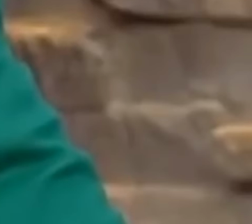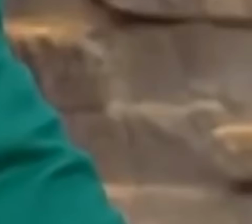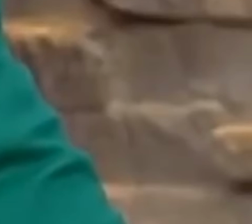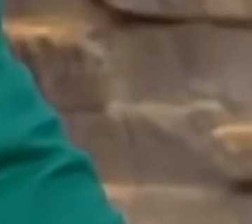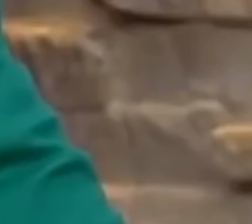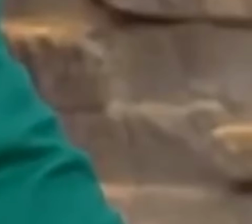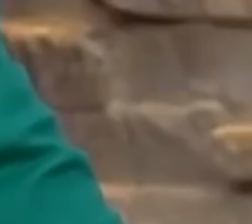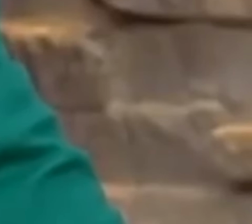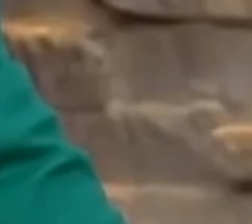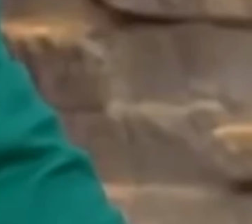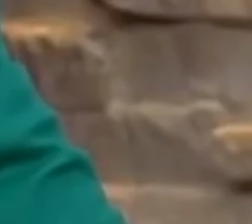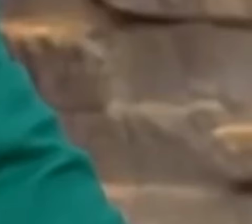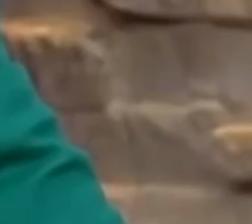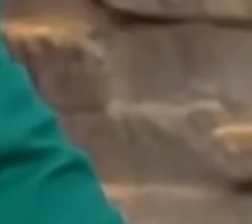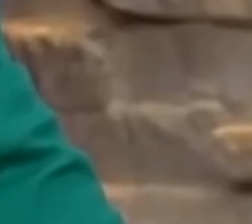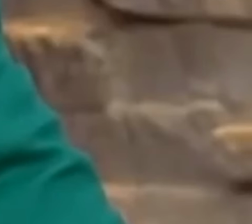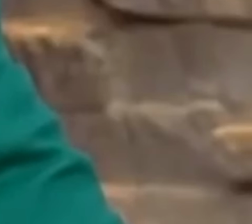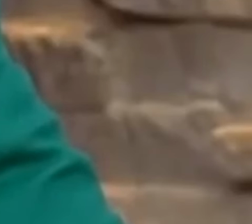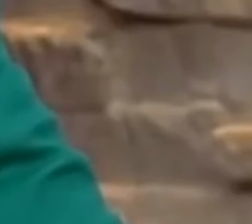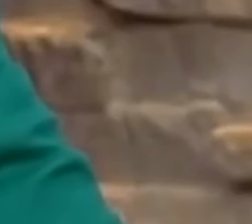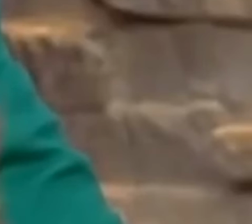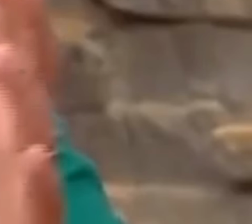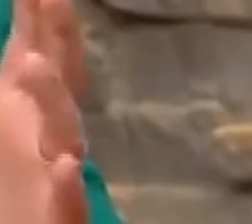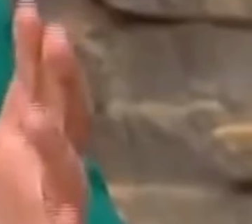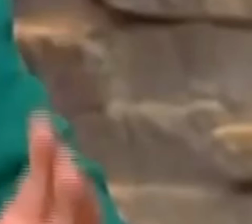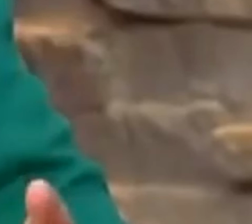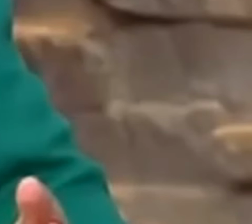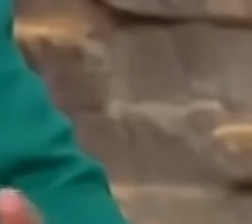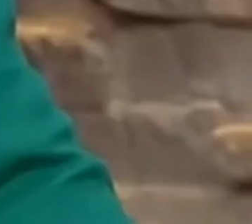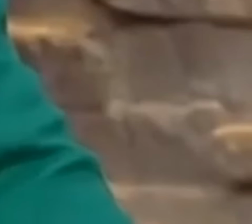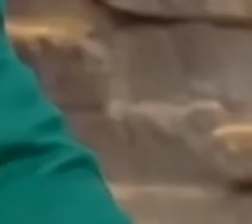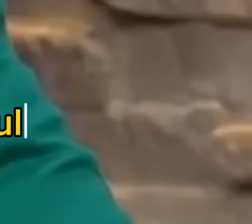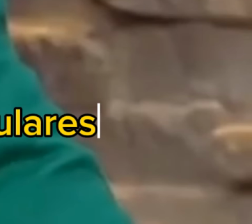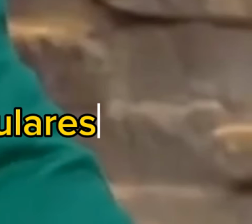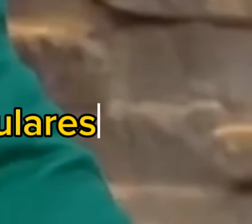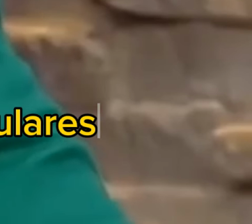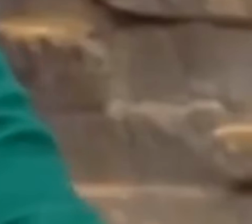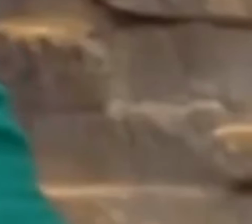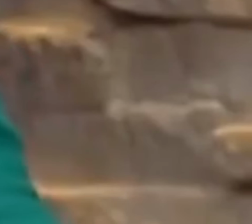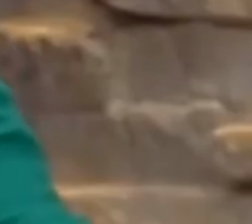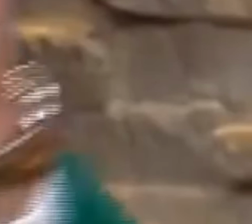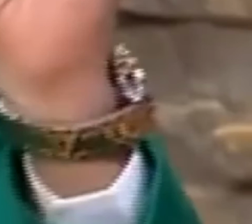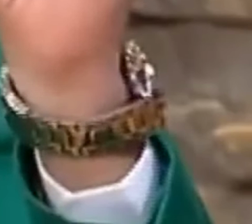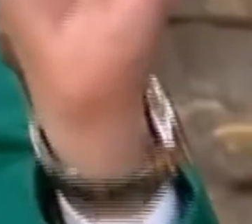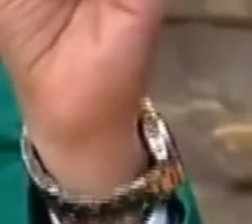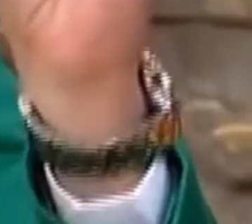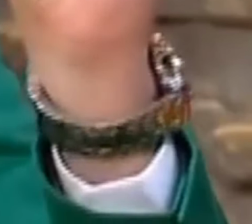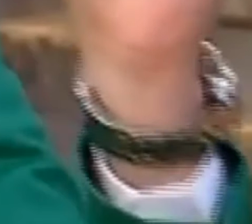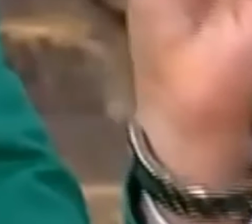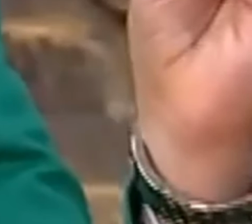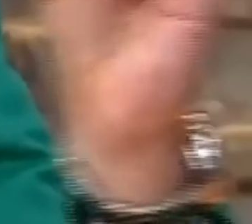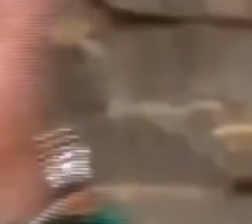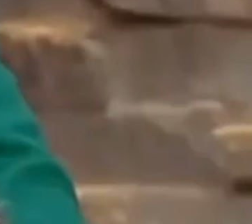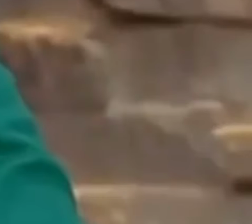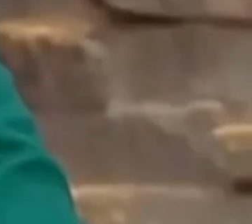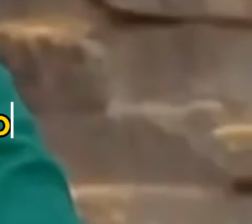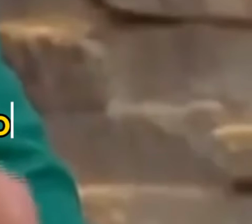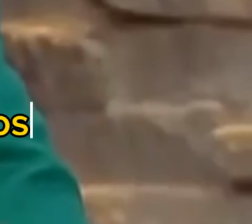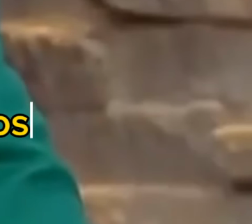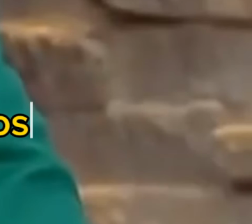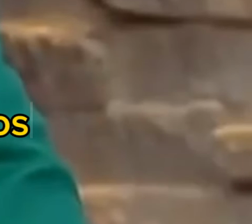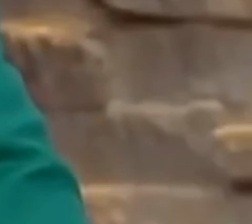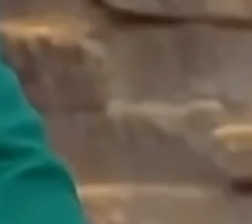também contra Hang porque ele se recusou a fornecer senha de desbloqueio de seus celulares. A PF ainda tenta extrair o conteúdo